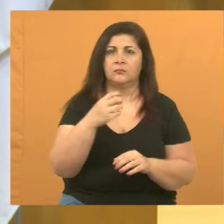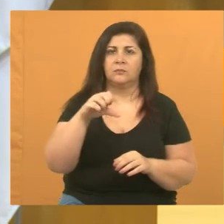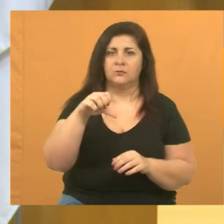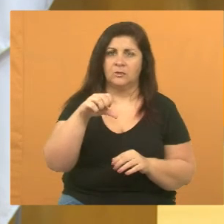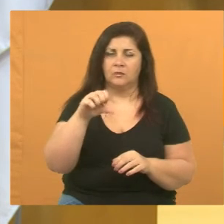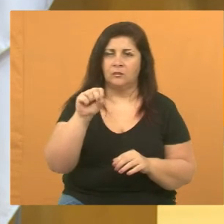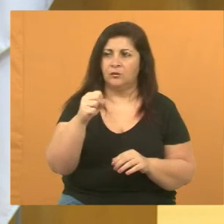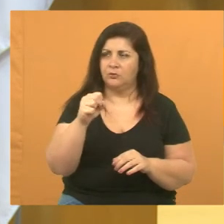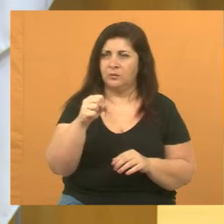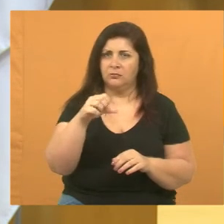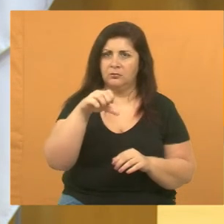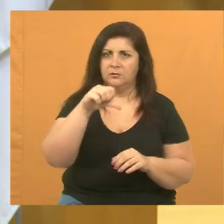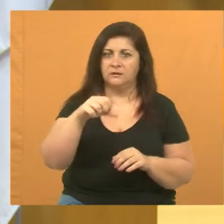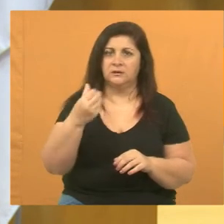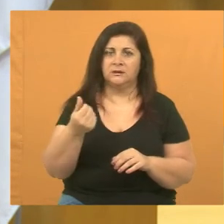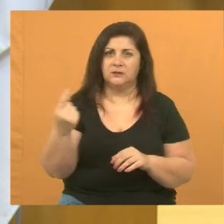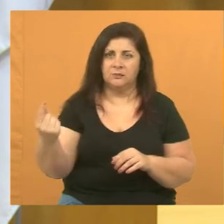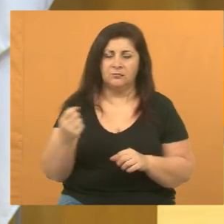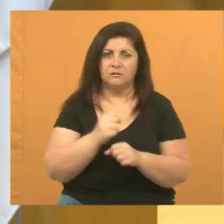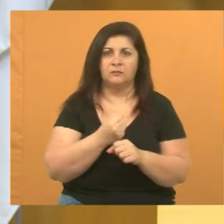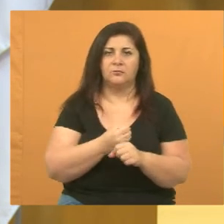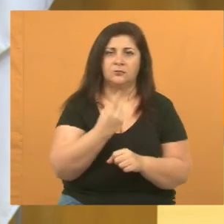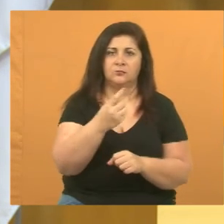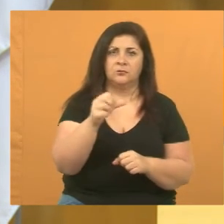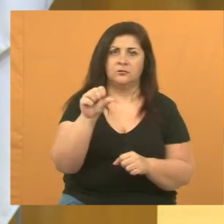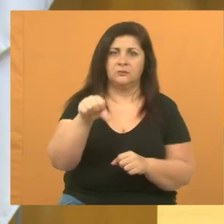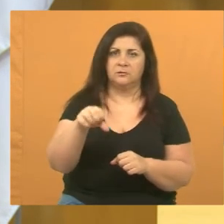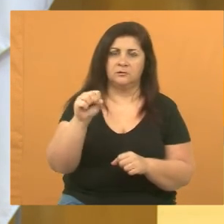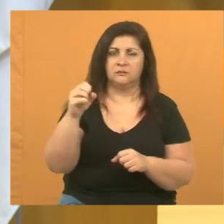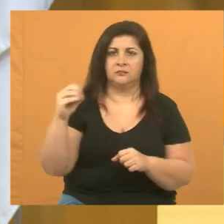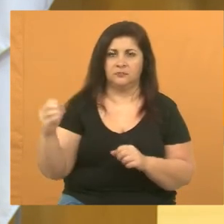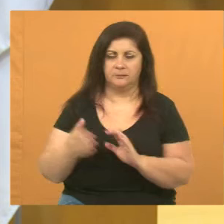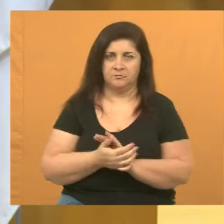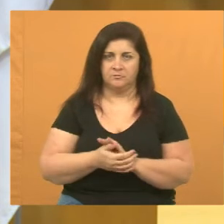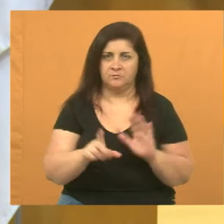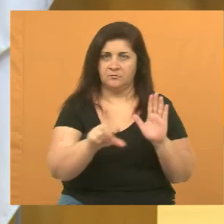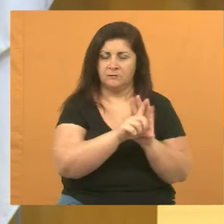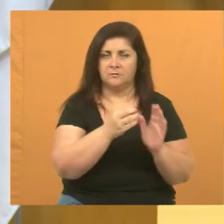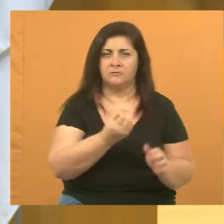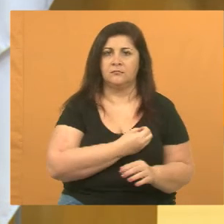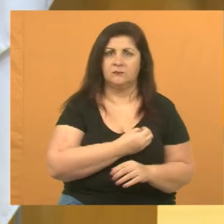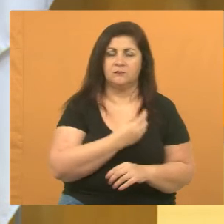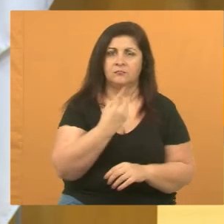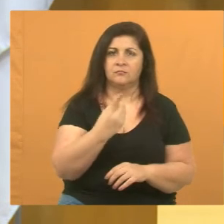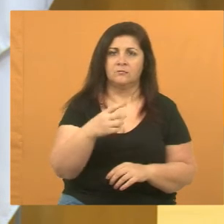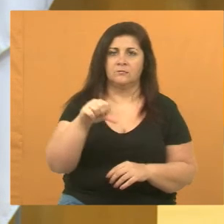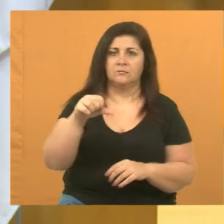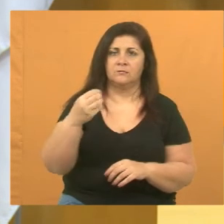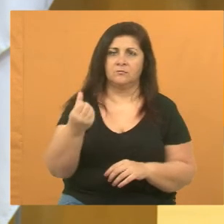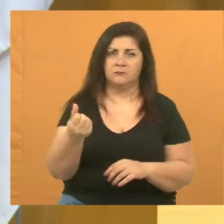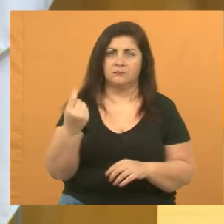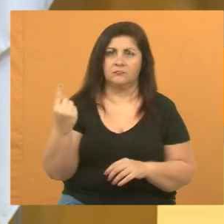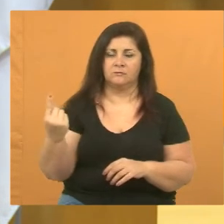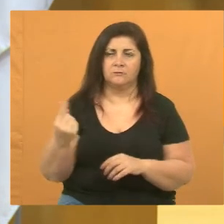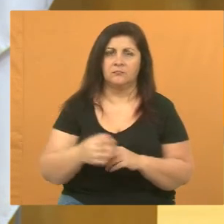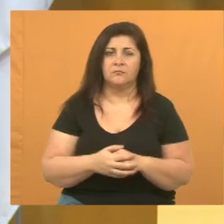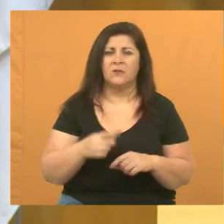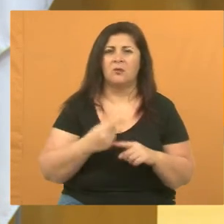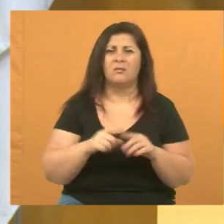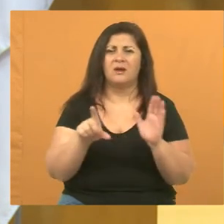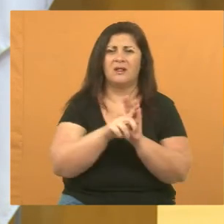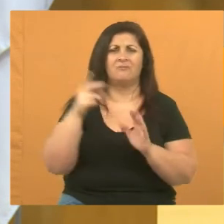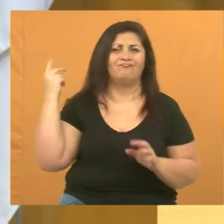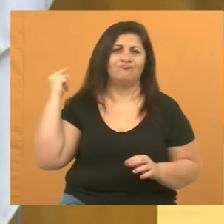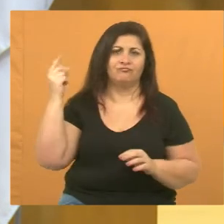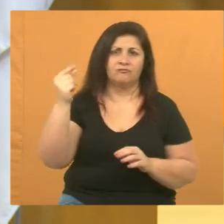1961, de 16 de maio de 1980. A Lei número 1961, por se tratar de uma lei